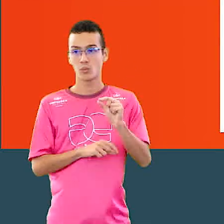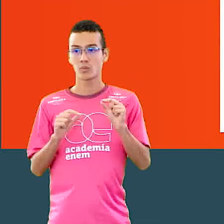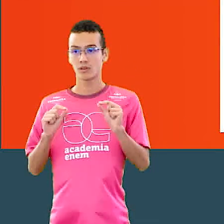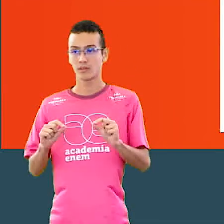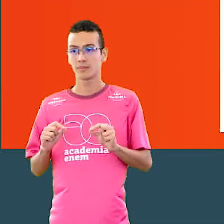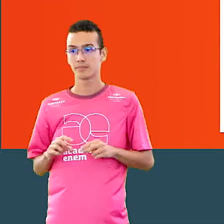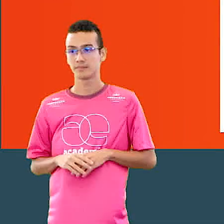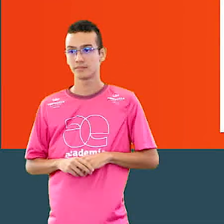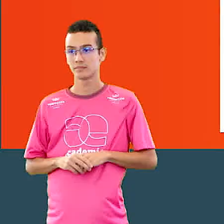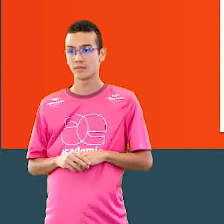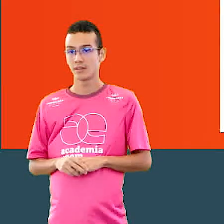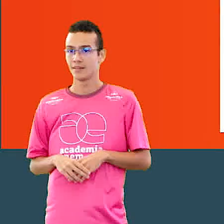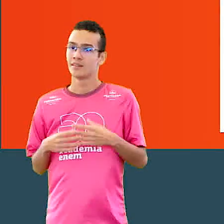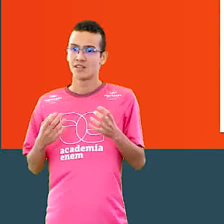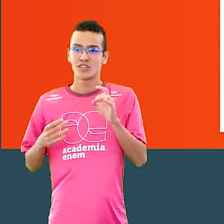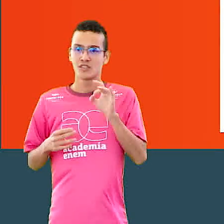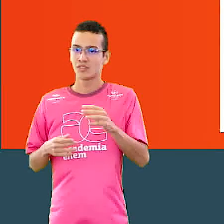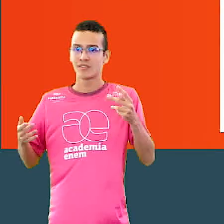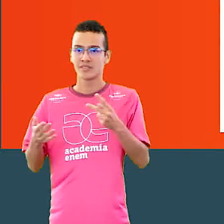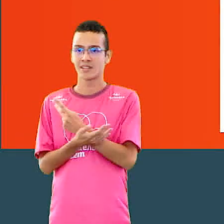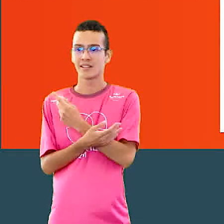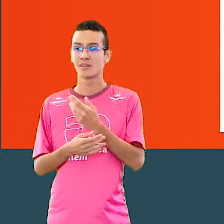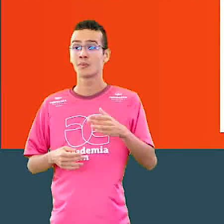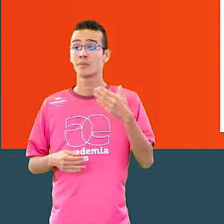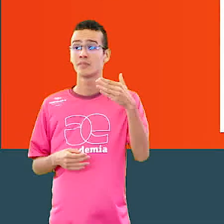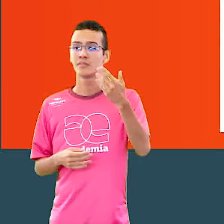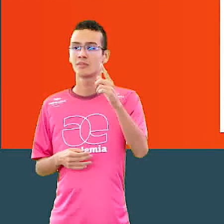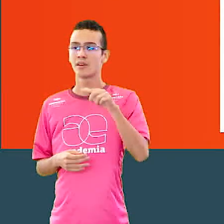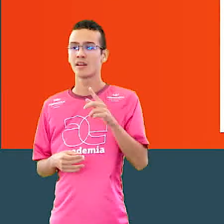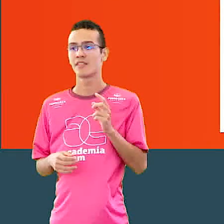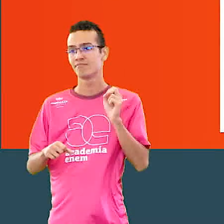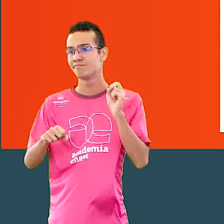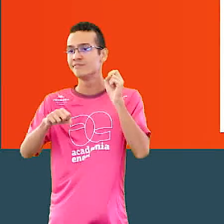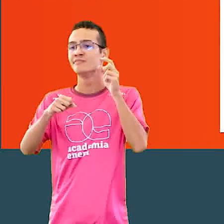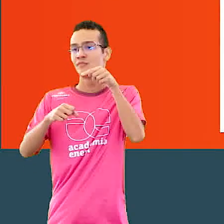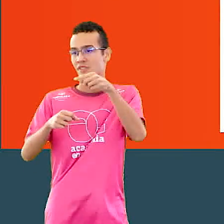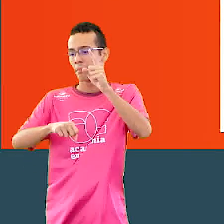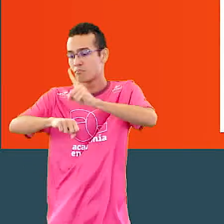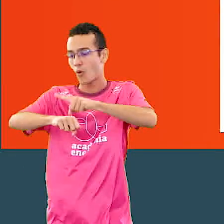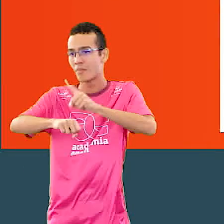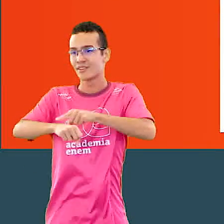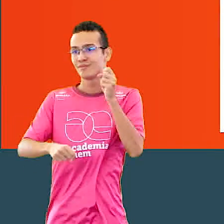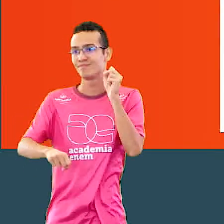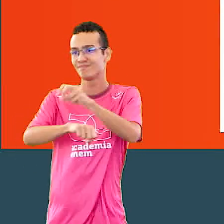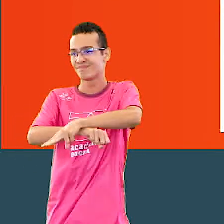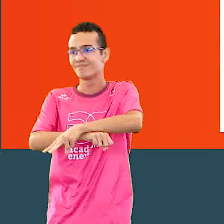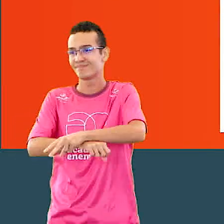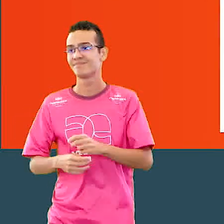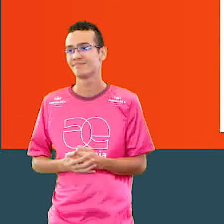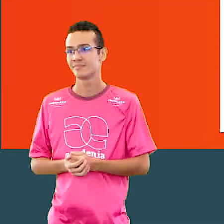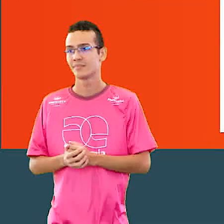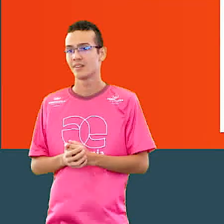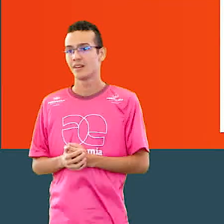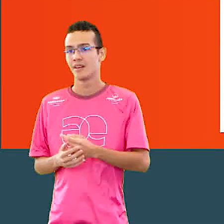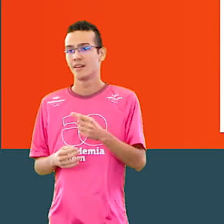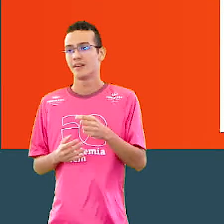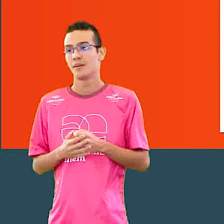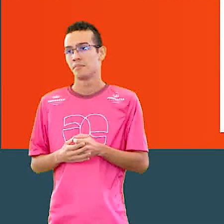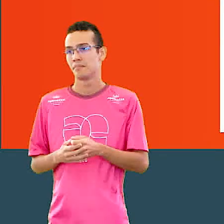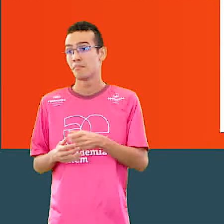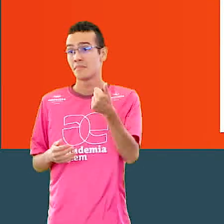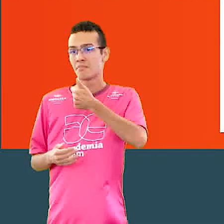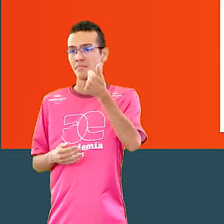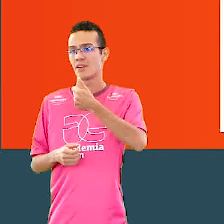claro, quando você ingressa. Ele é para o primeiro ano, normalmente o primeiro ano. Isso aí é da Federal, tá certo? Eu trouxe